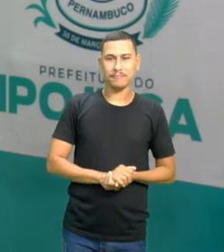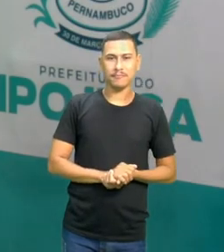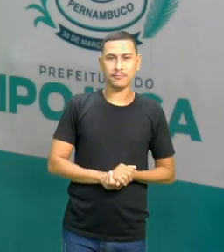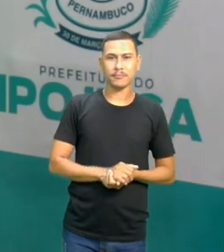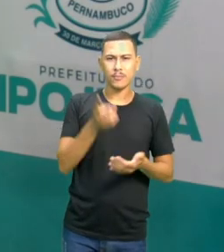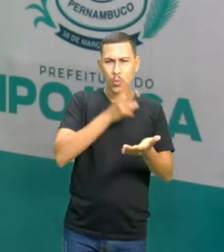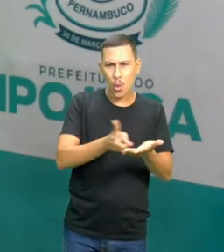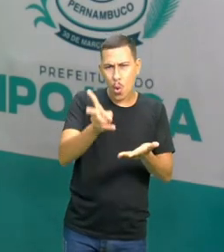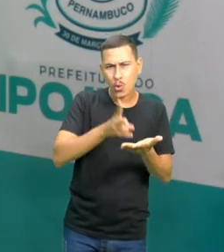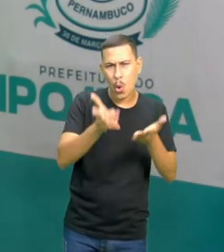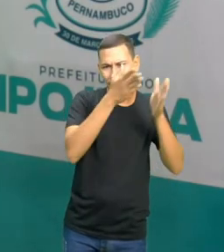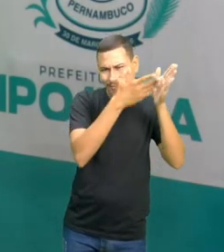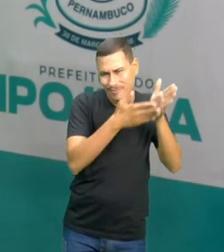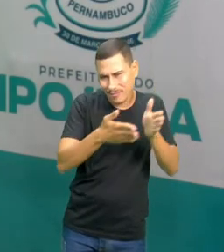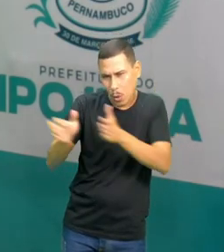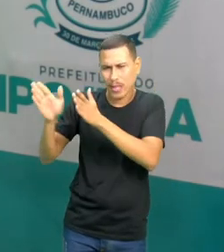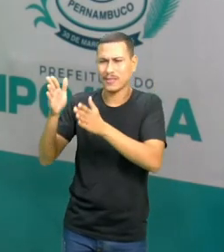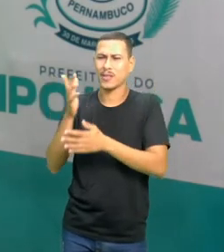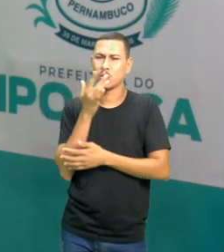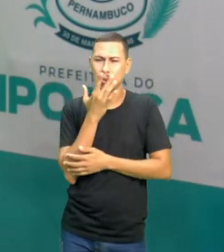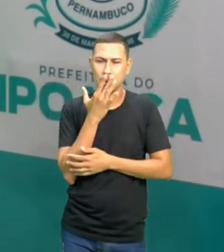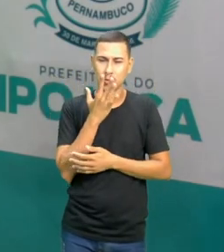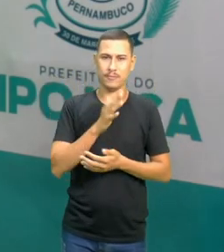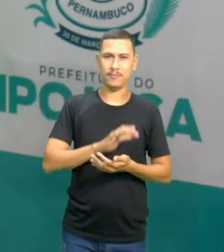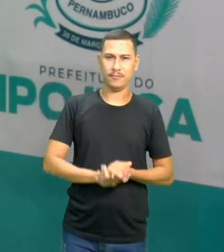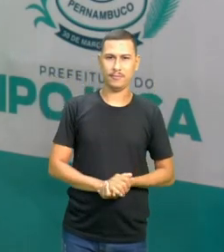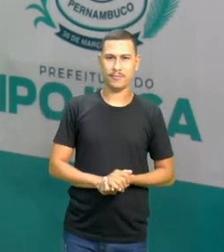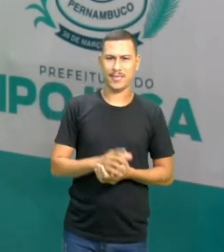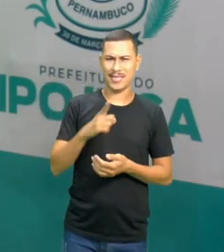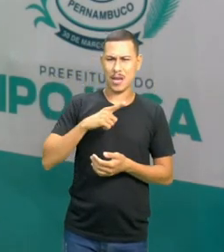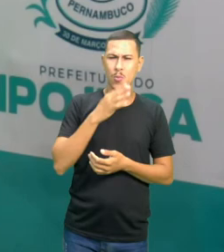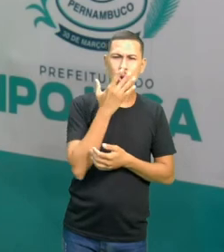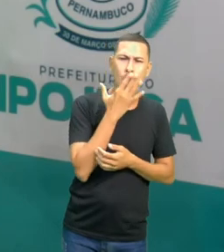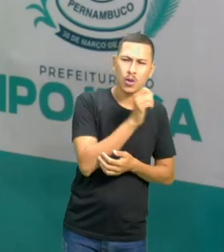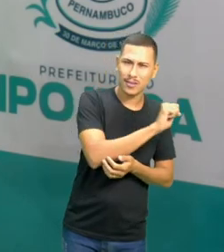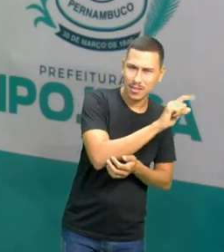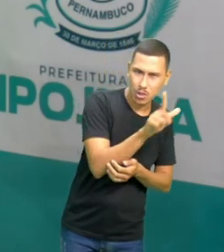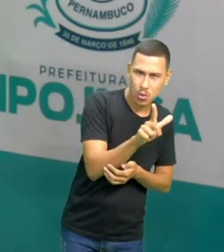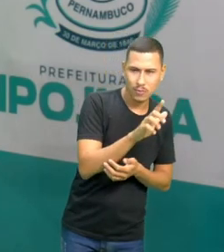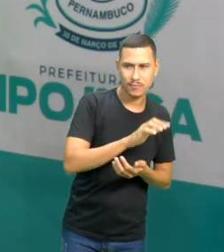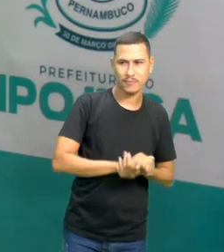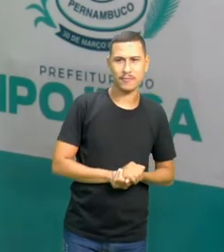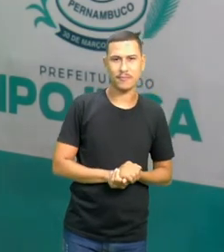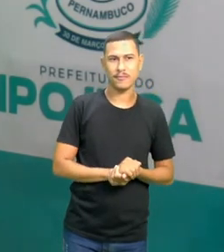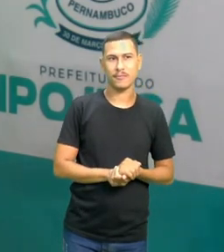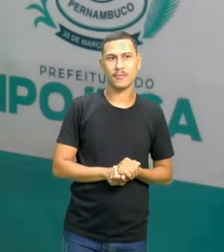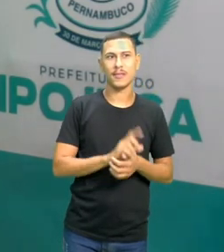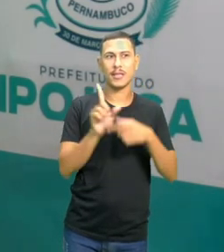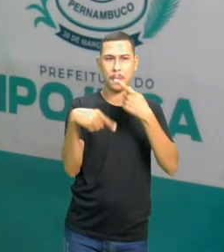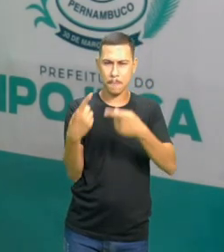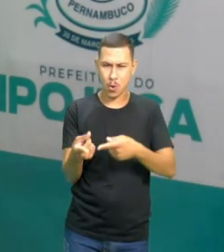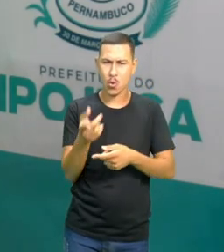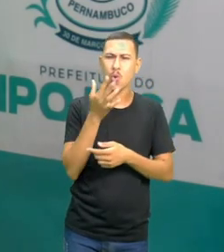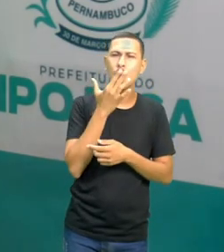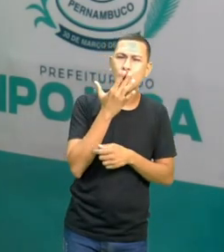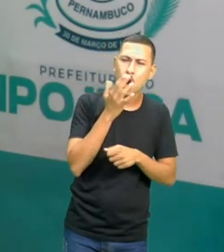Continue a sequência padrão das cores. Temos a cor azul e a cor cinza.